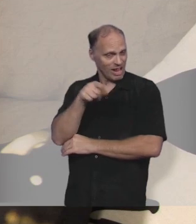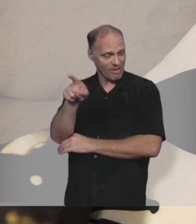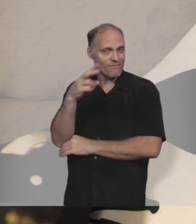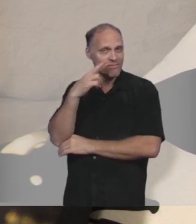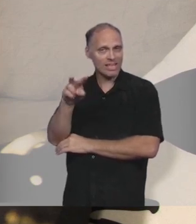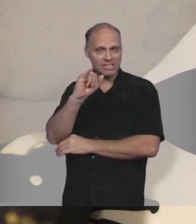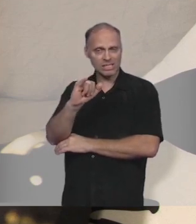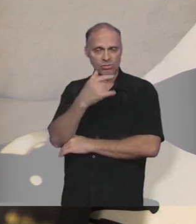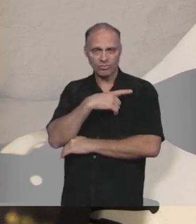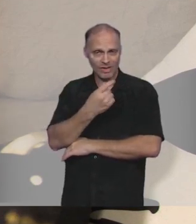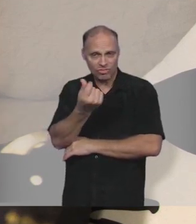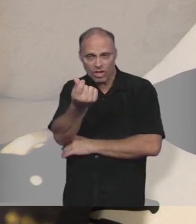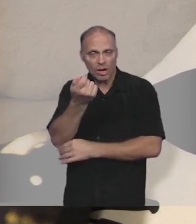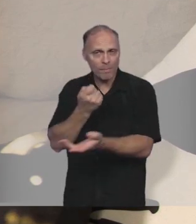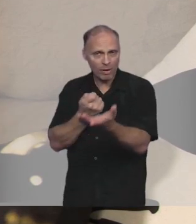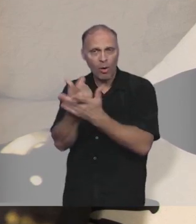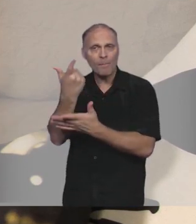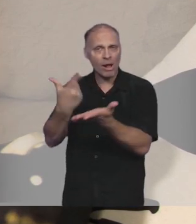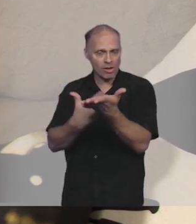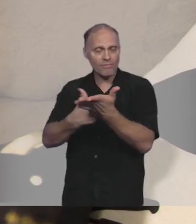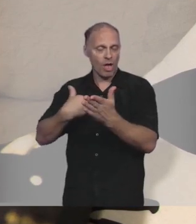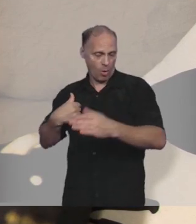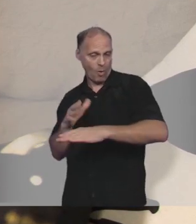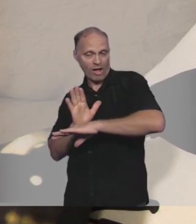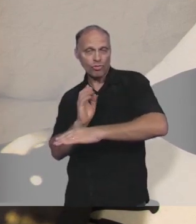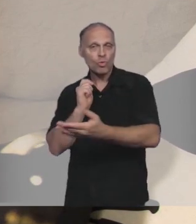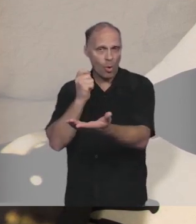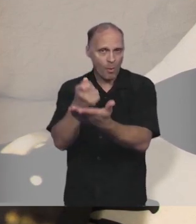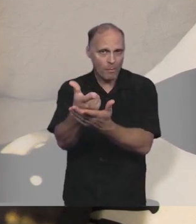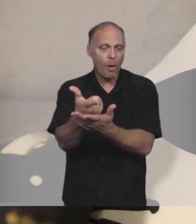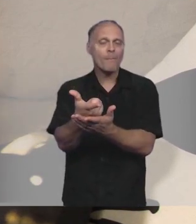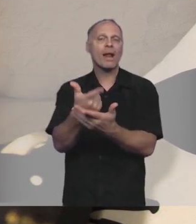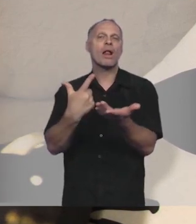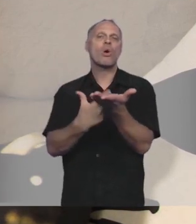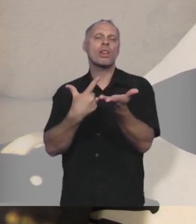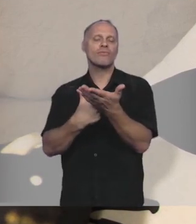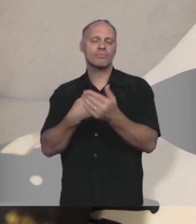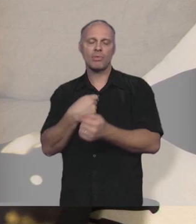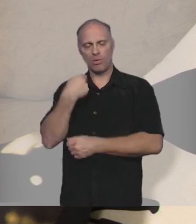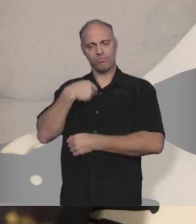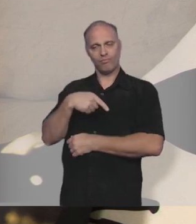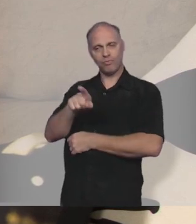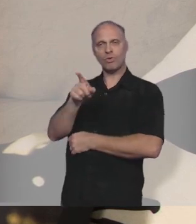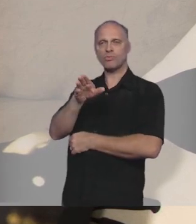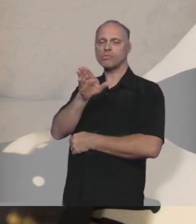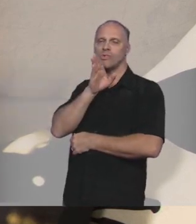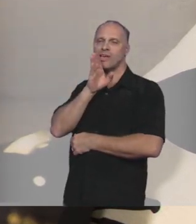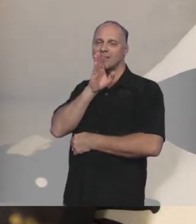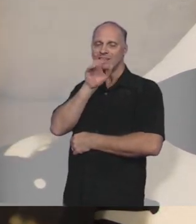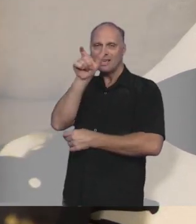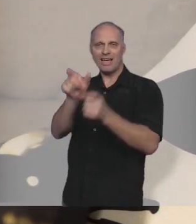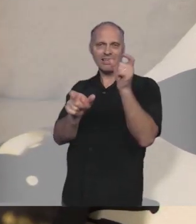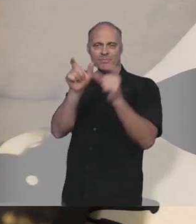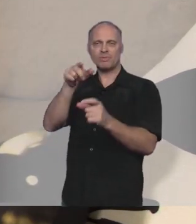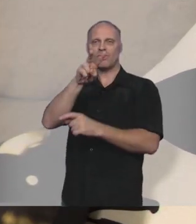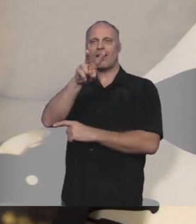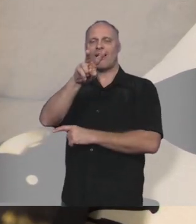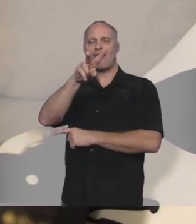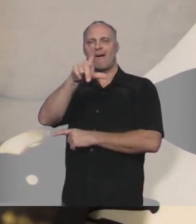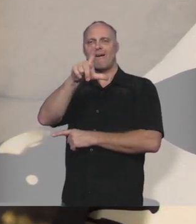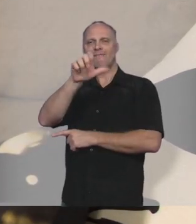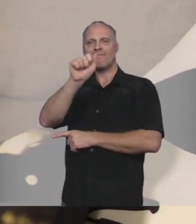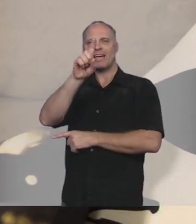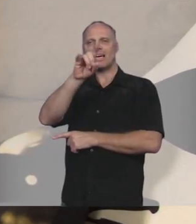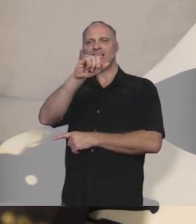que se tu não tiver dinheiro para comprar o livro, eu te ajudo e tal. E eu fui lá e conheci o pessoal, o